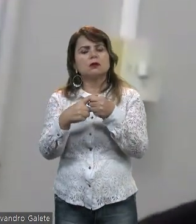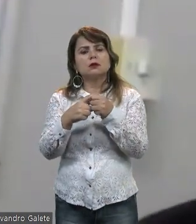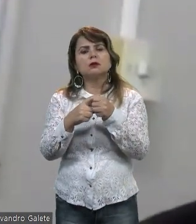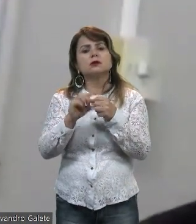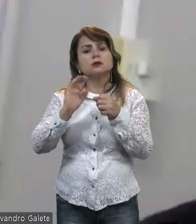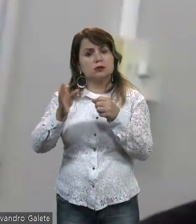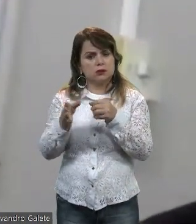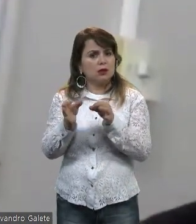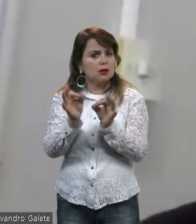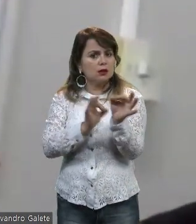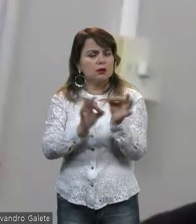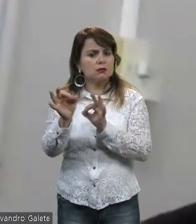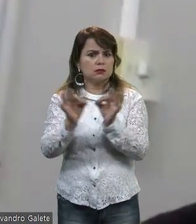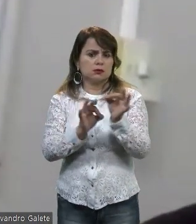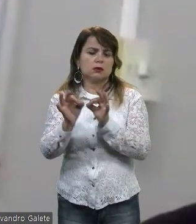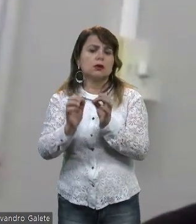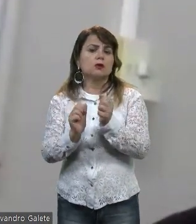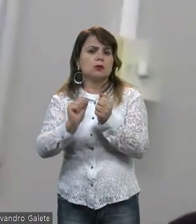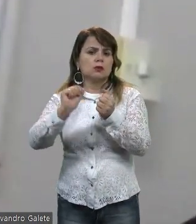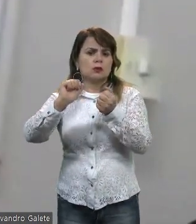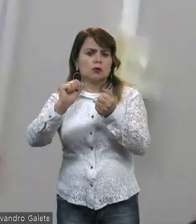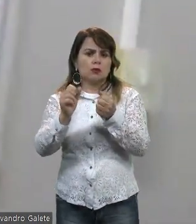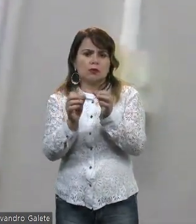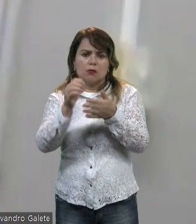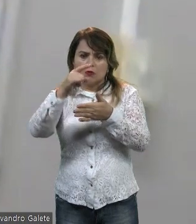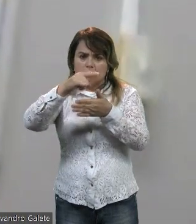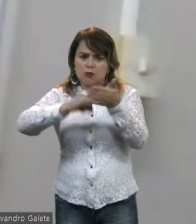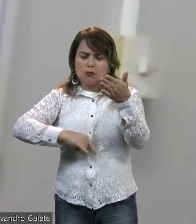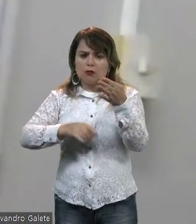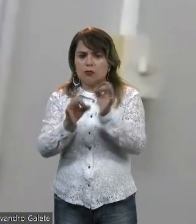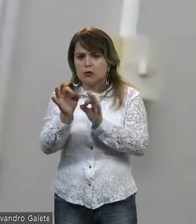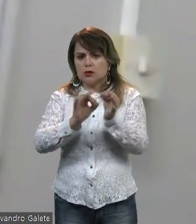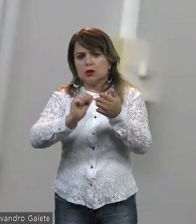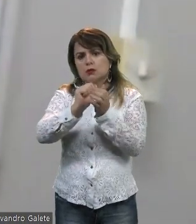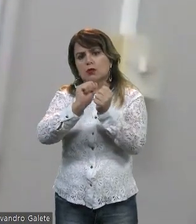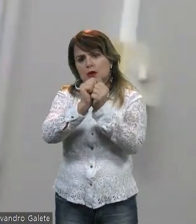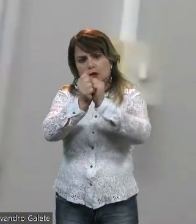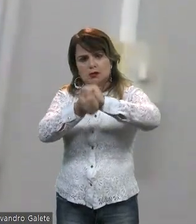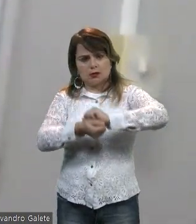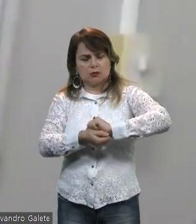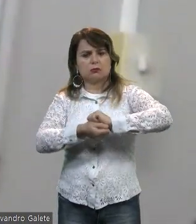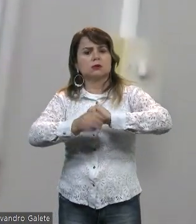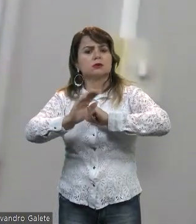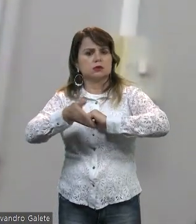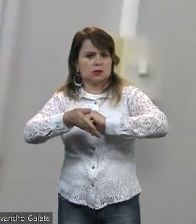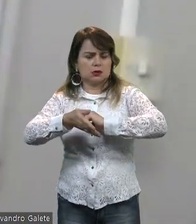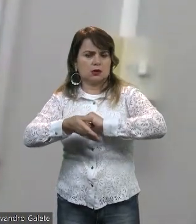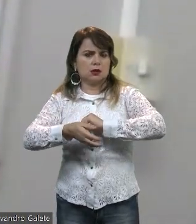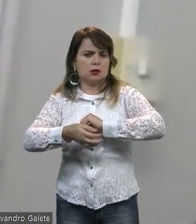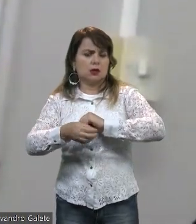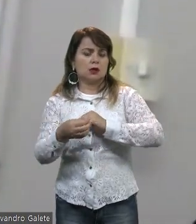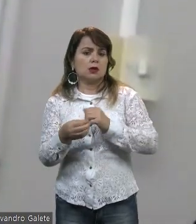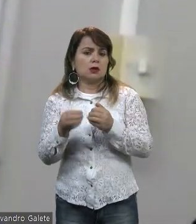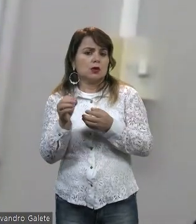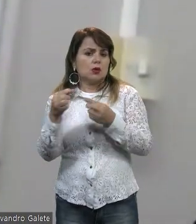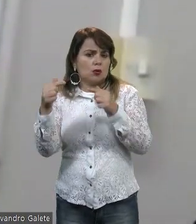estudos e foram adaptados aí o projeto, como o DR vem pedindo, e estamos aguardando